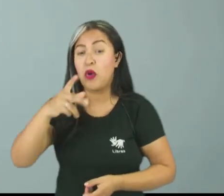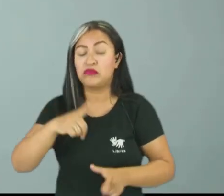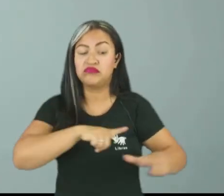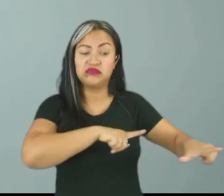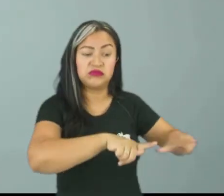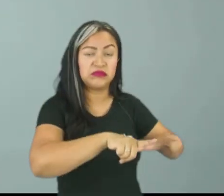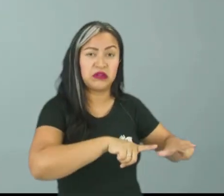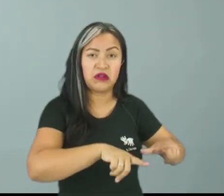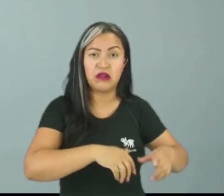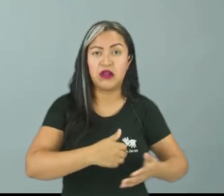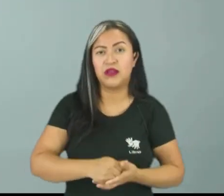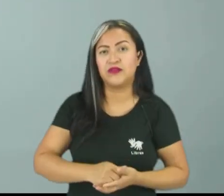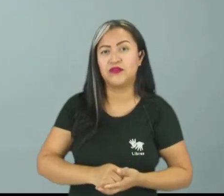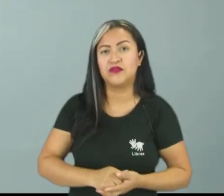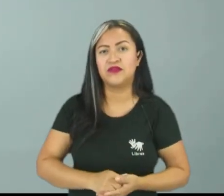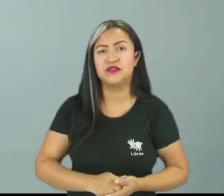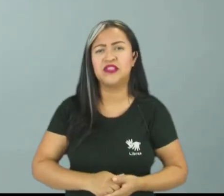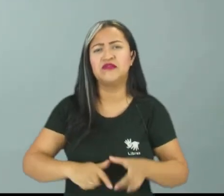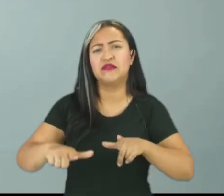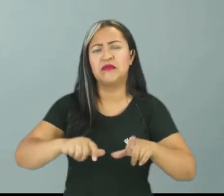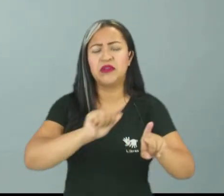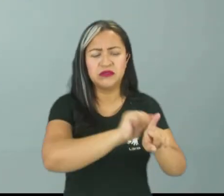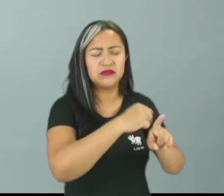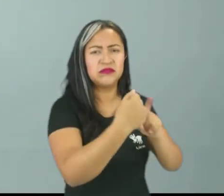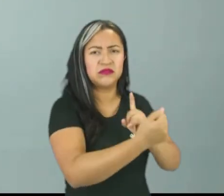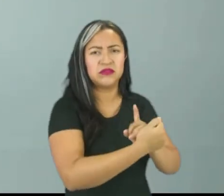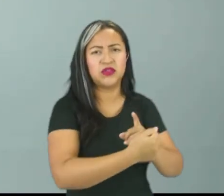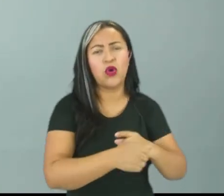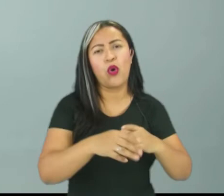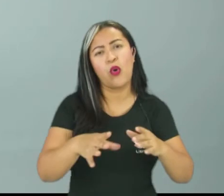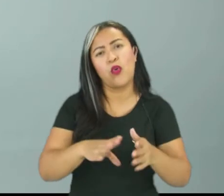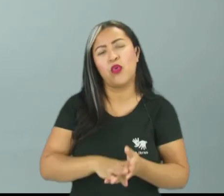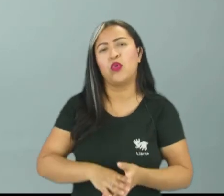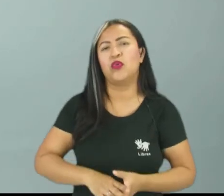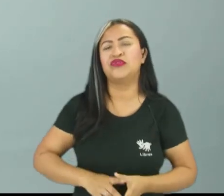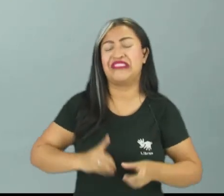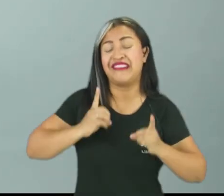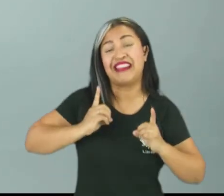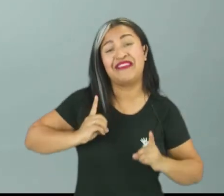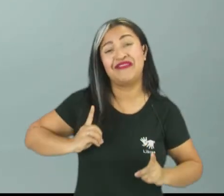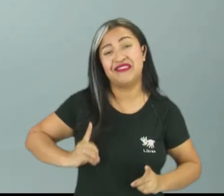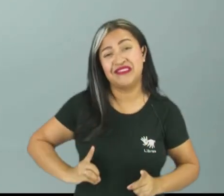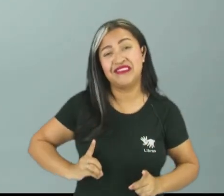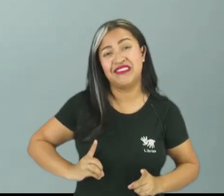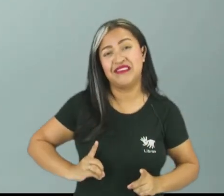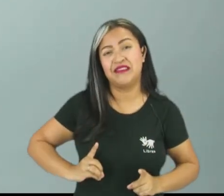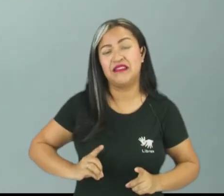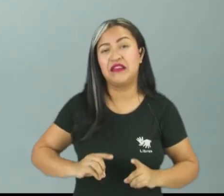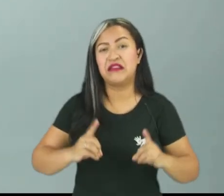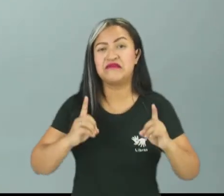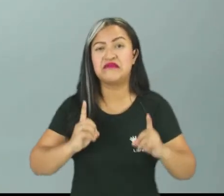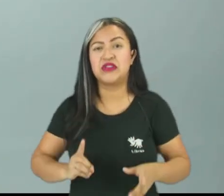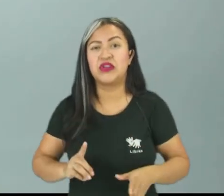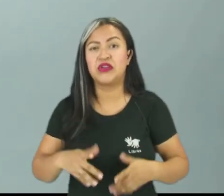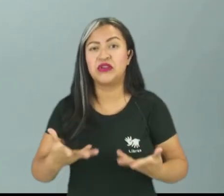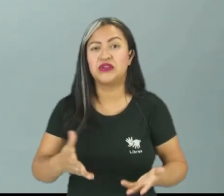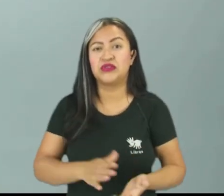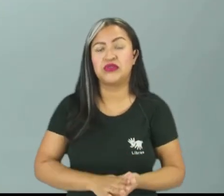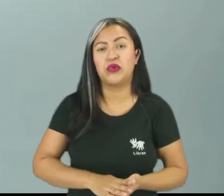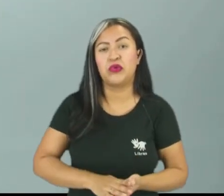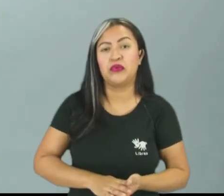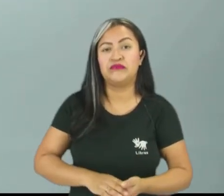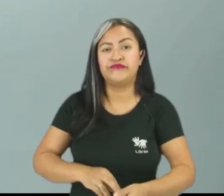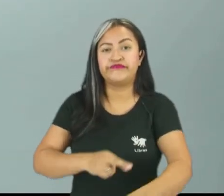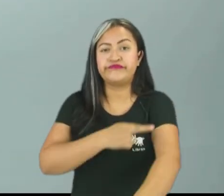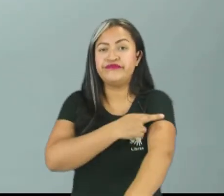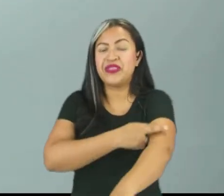produtivas na sociedade ou se serão pessoas, assim, deficientes, mentais, né? negros que serão bandidos, né? Infelizmente a